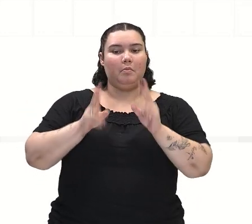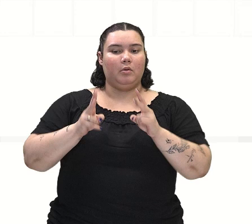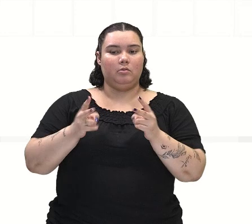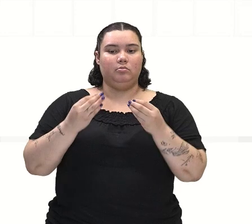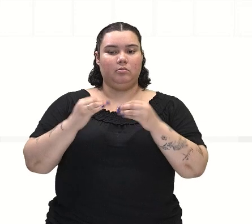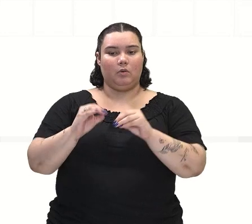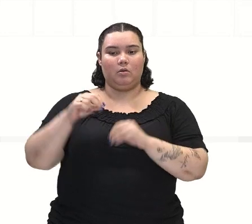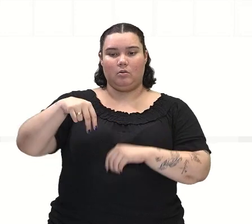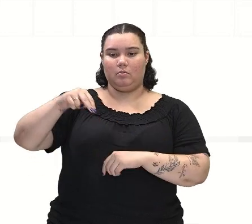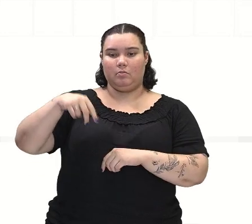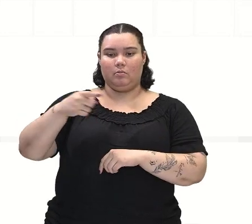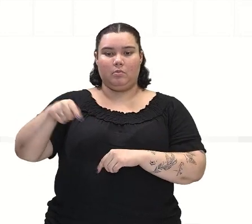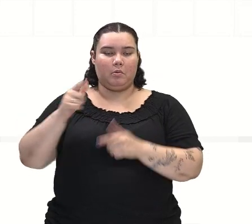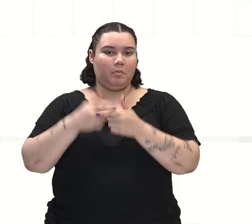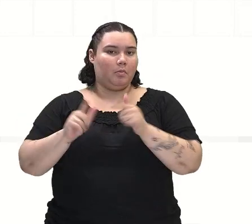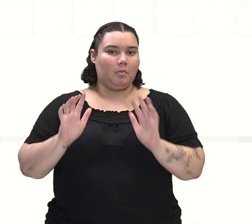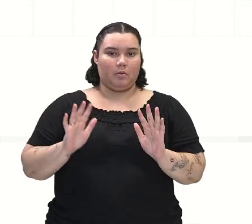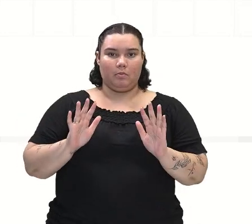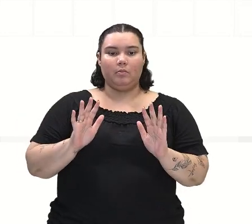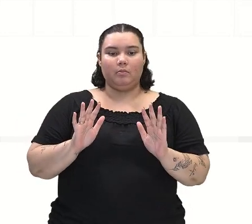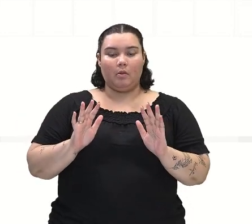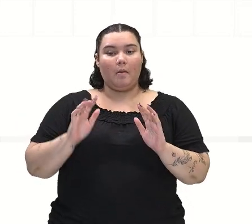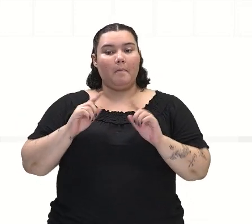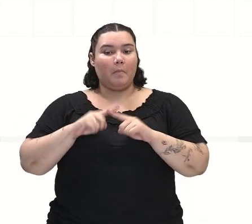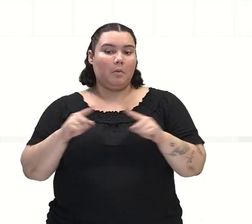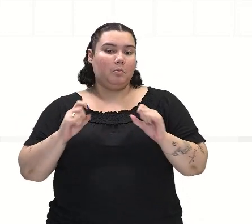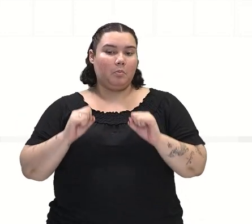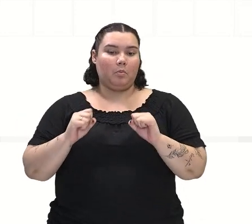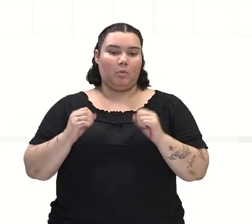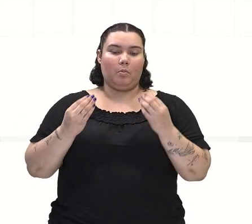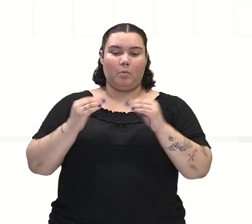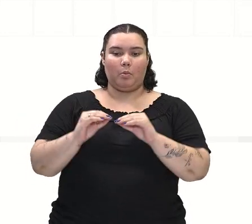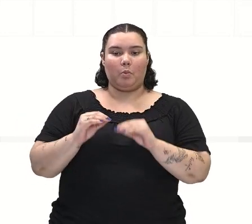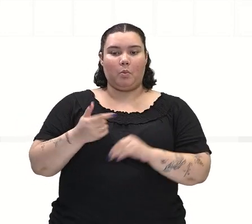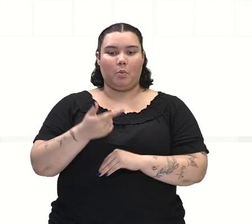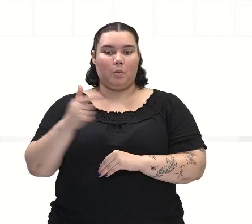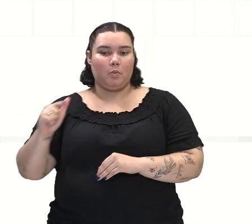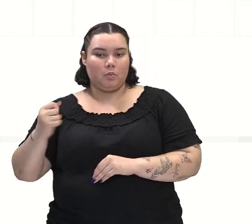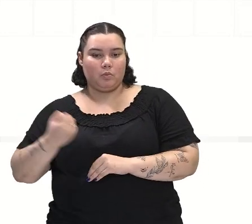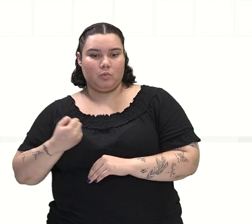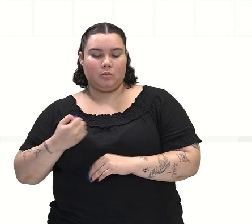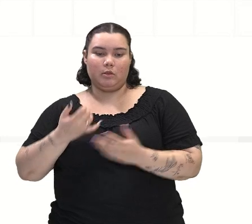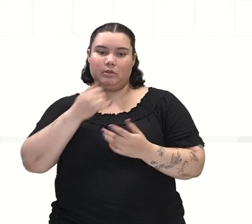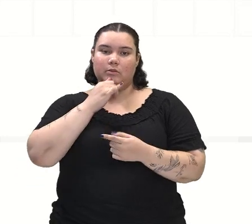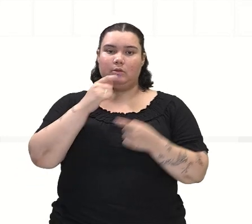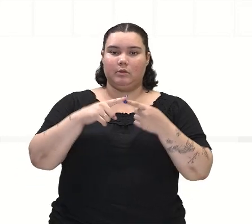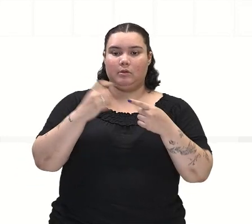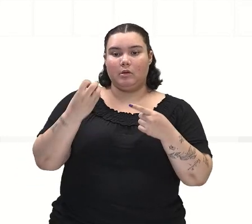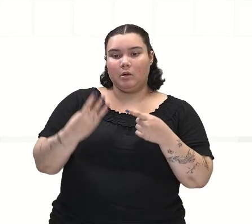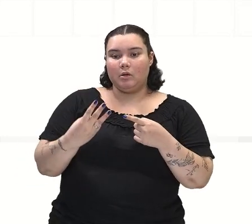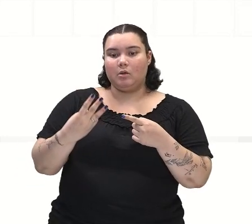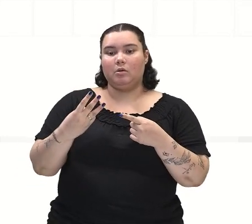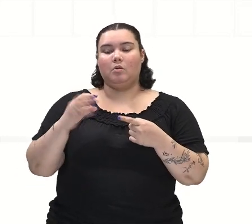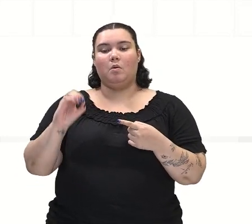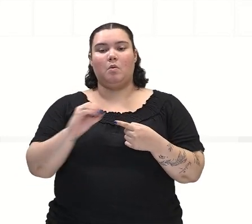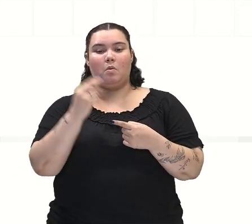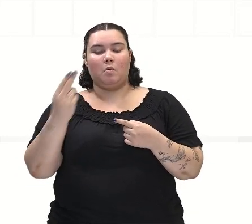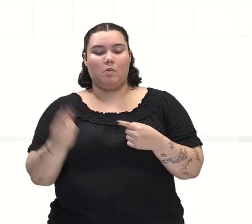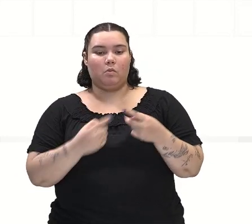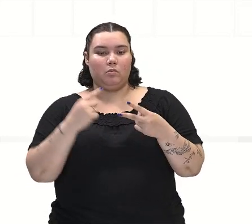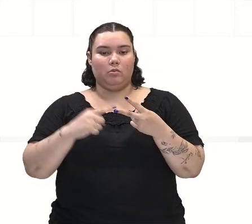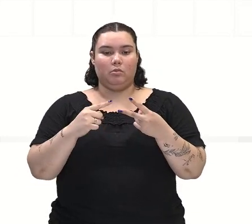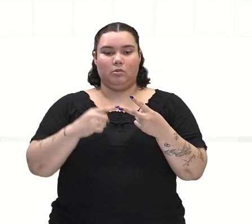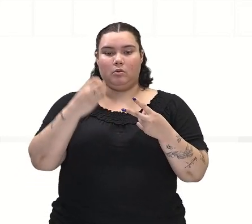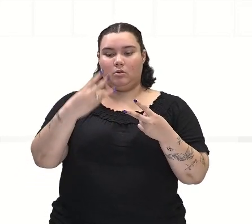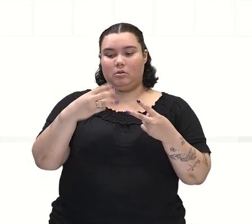de π mesmo, né? Aqui a gente poderia substituir, né, por 3, ou como eu falei para